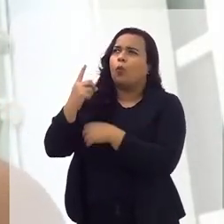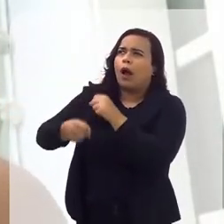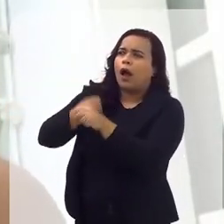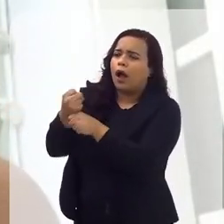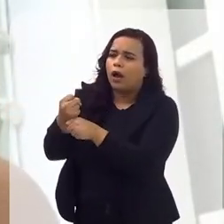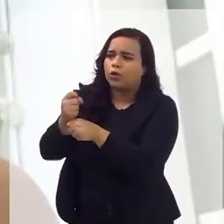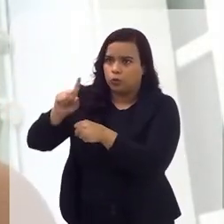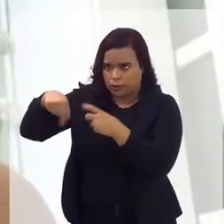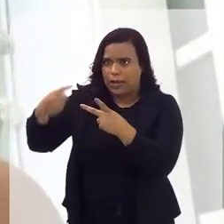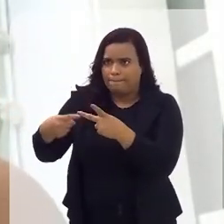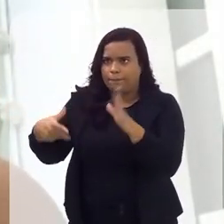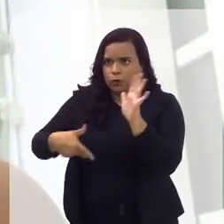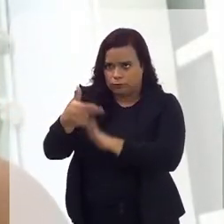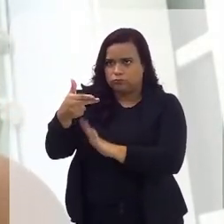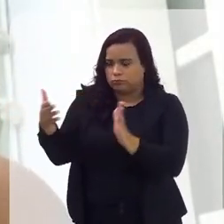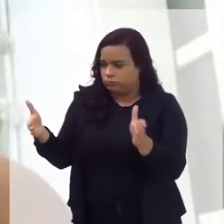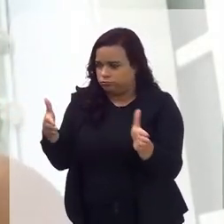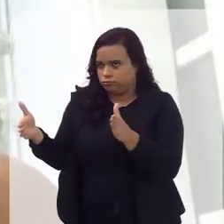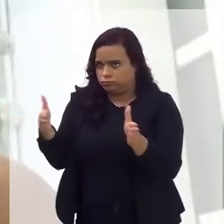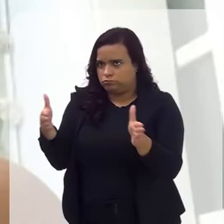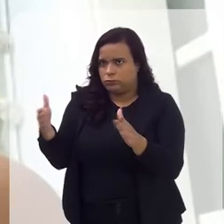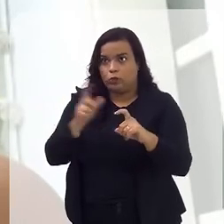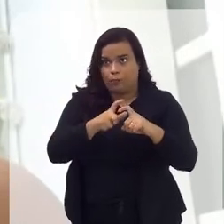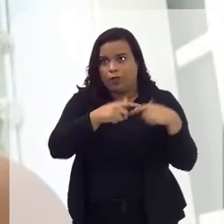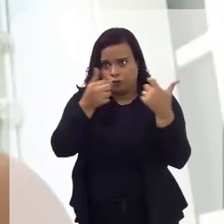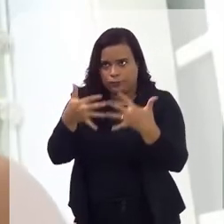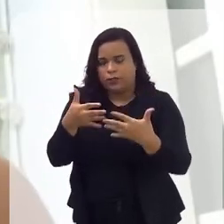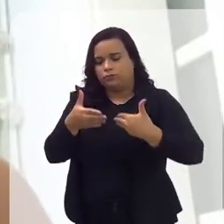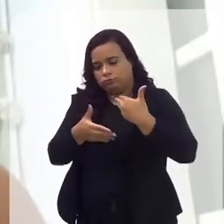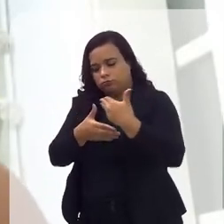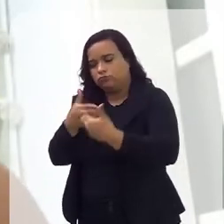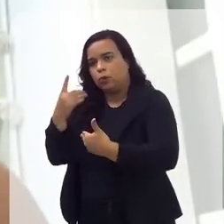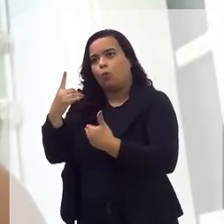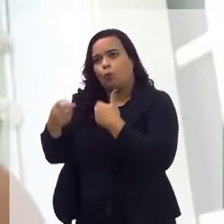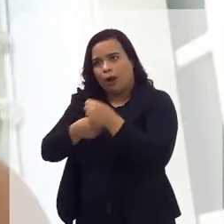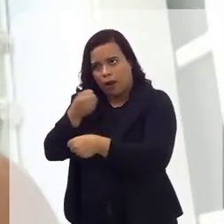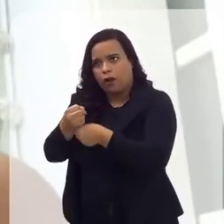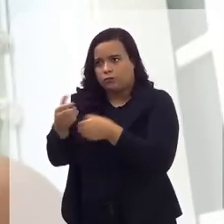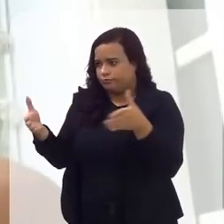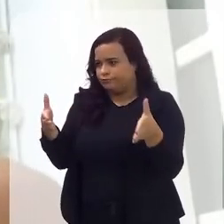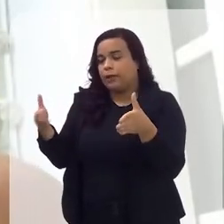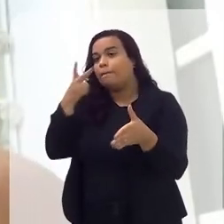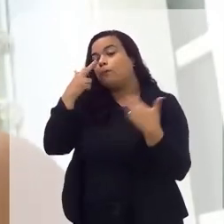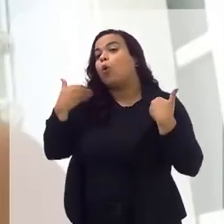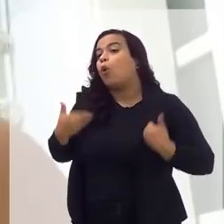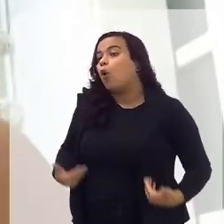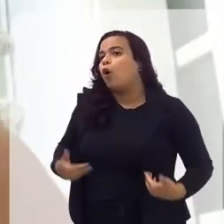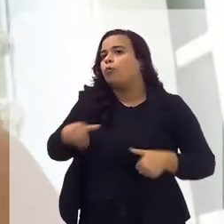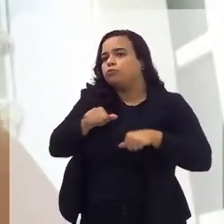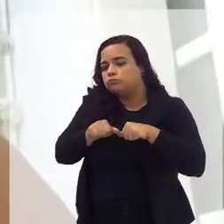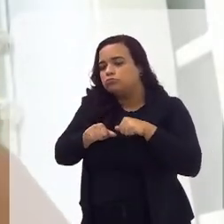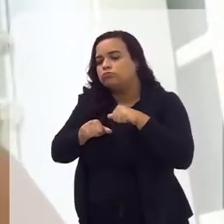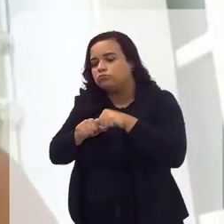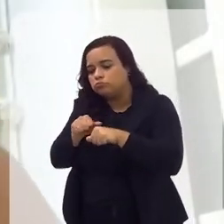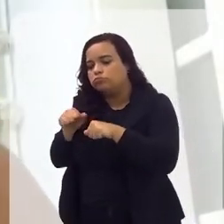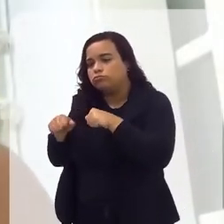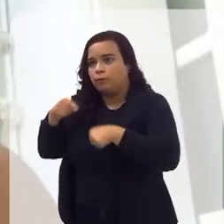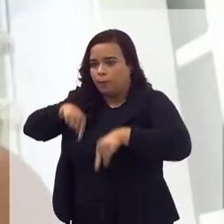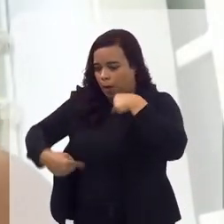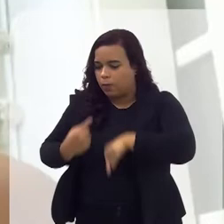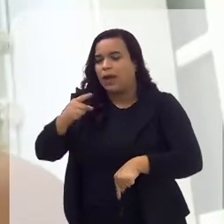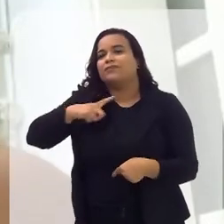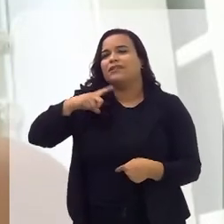até um ano mais ou menos que os médicos geralmente falam que essa melhora vai se dando, né? A gente tem que entender que o corpo está ainda com